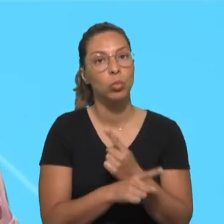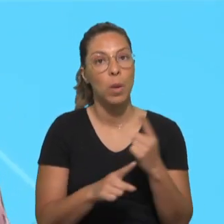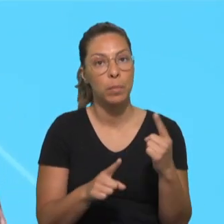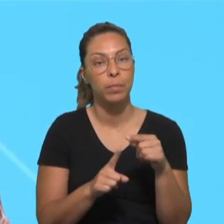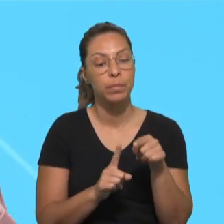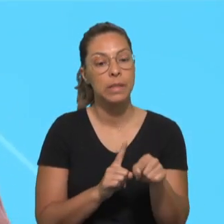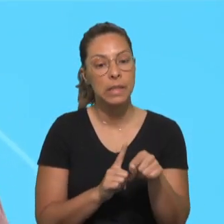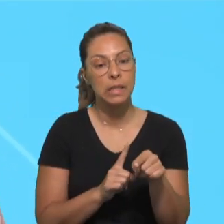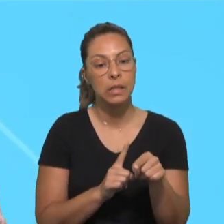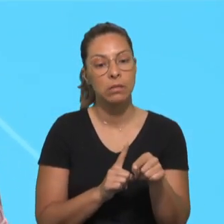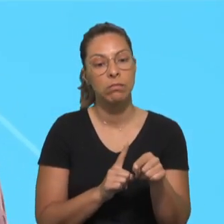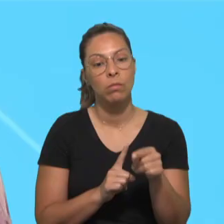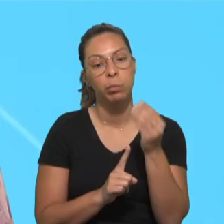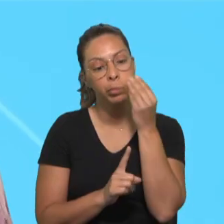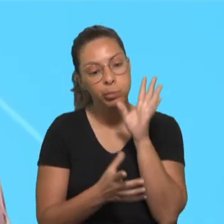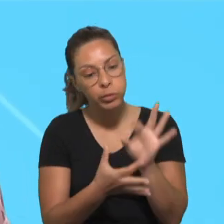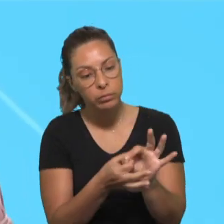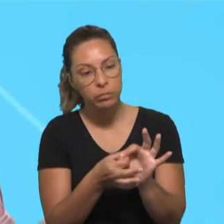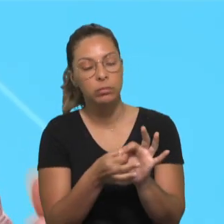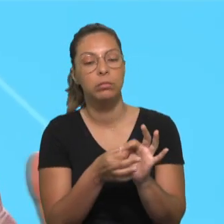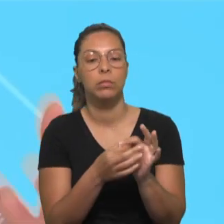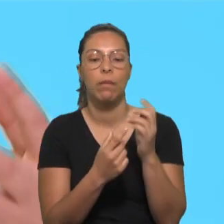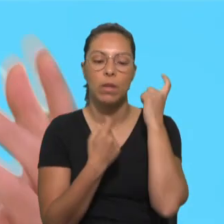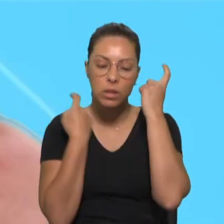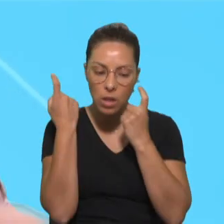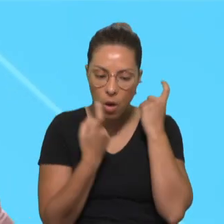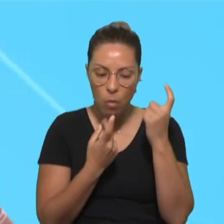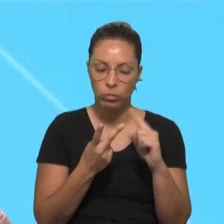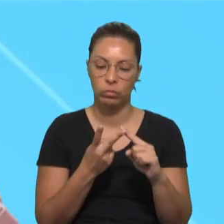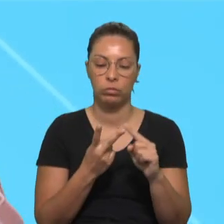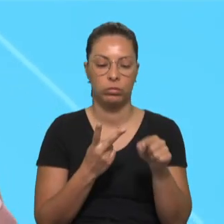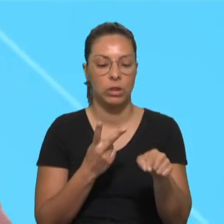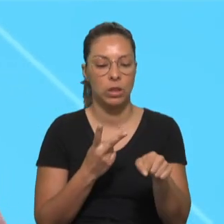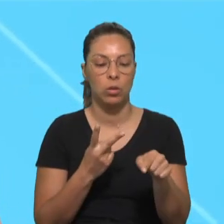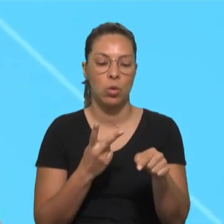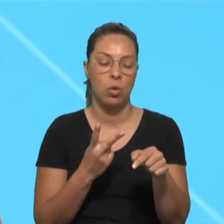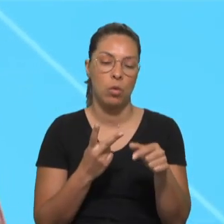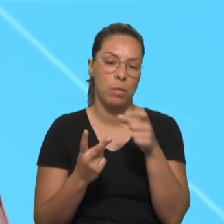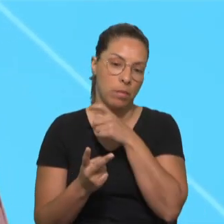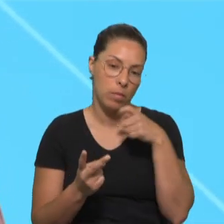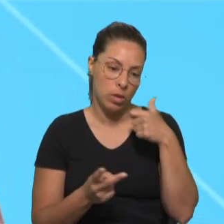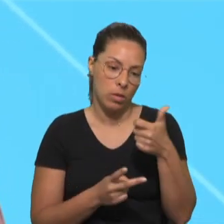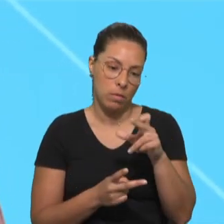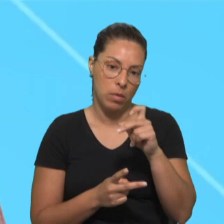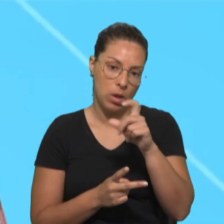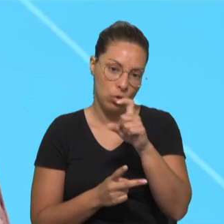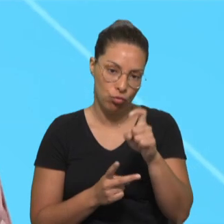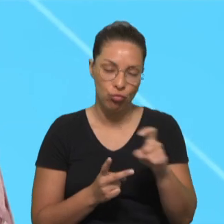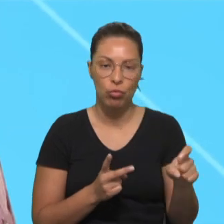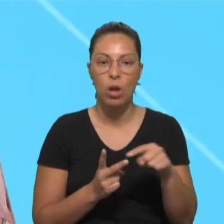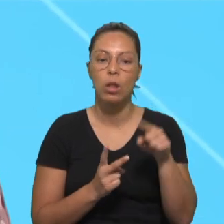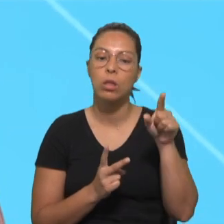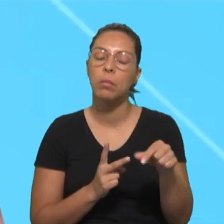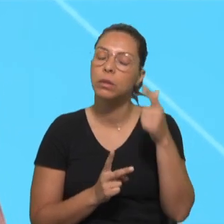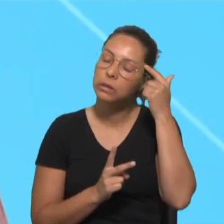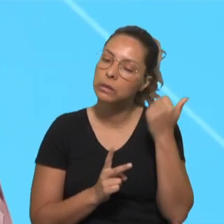aquilo que o congresso comporta, desde a reflexão desta intuição do Padre Brás e atualizá-la hoje, mas também o olhar que se pretende sobre